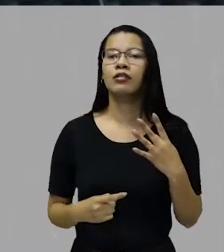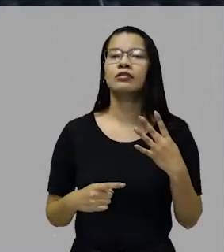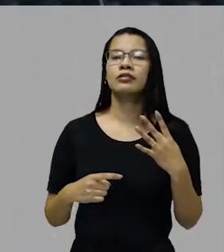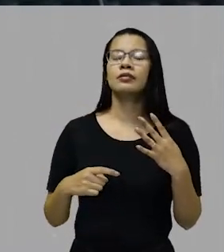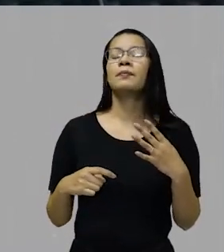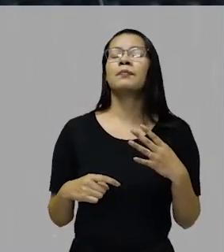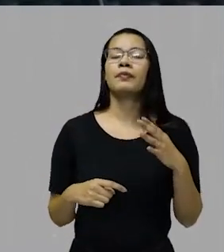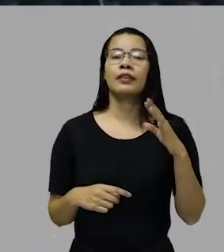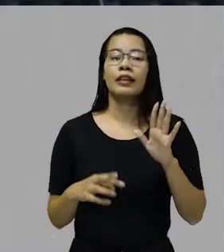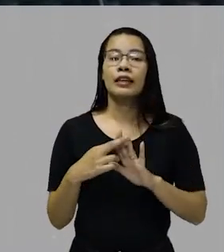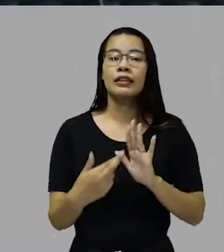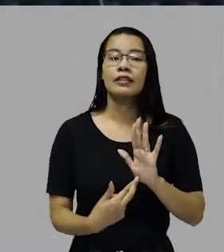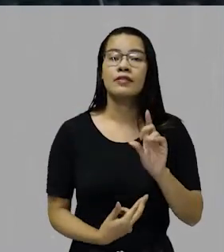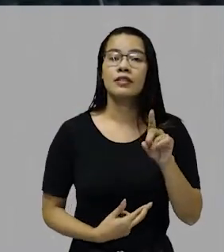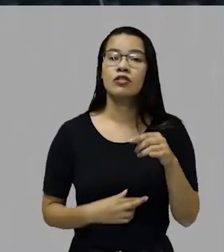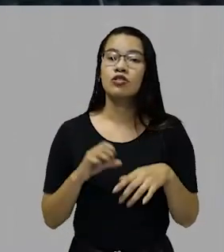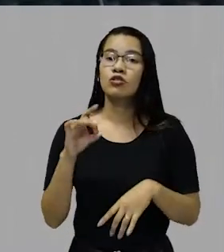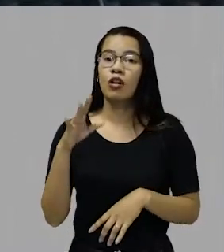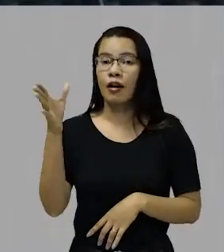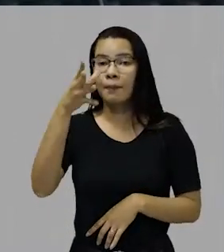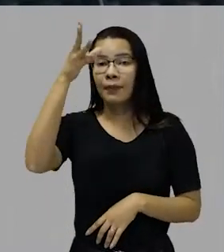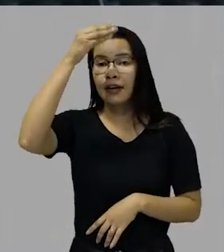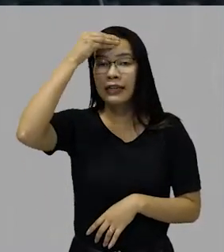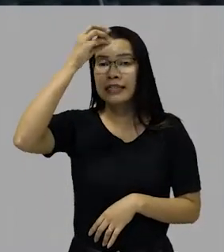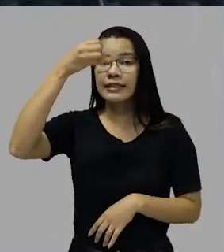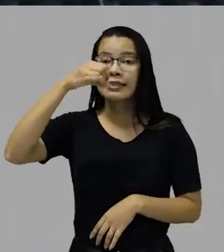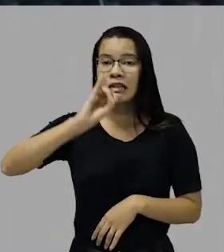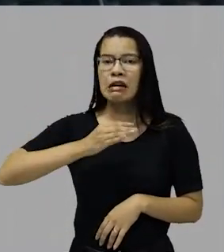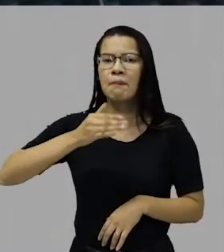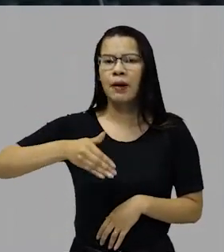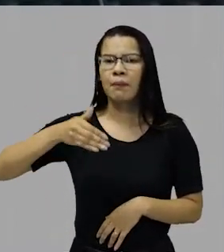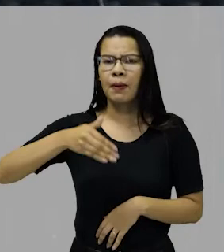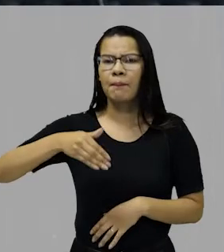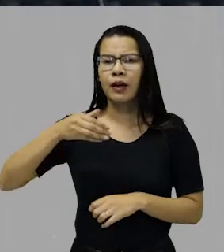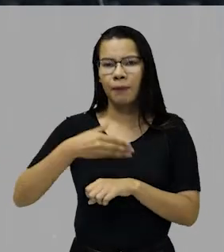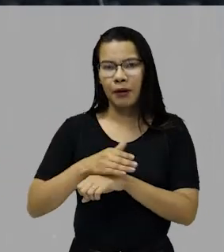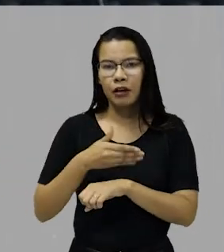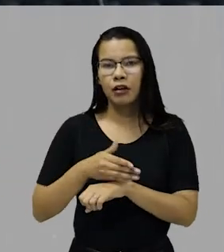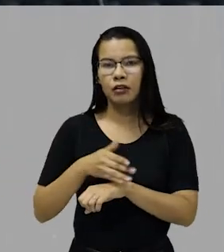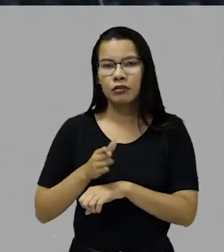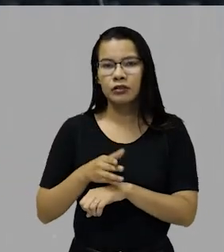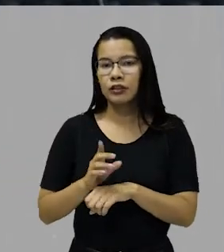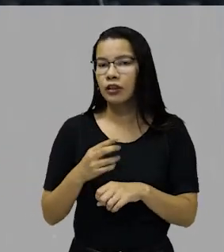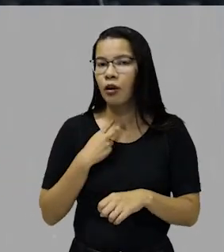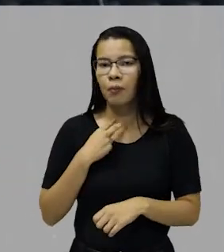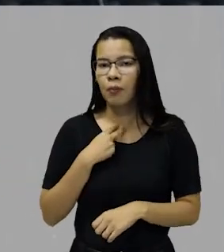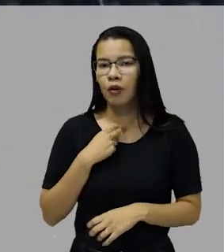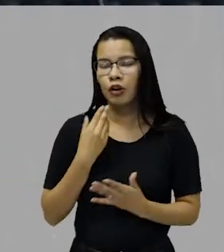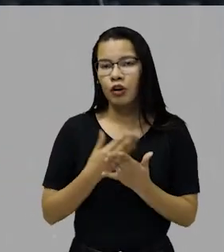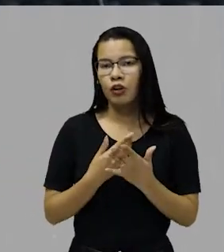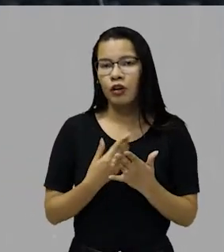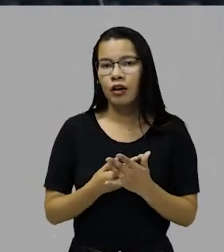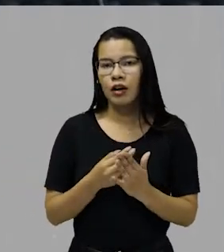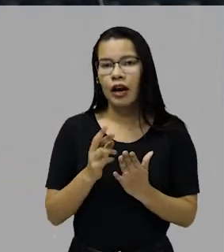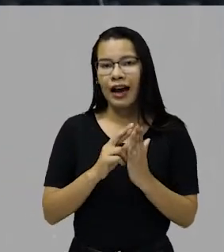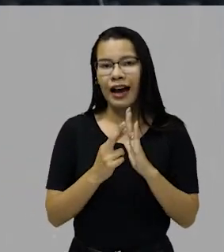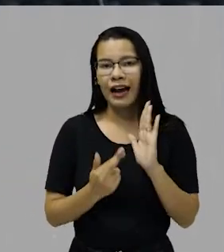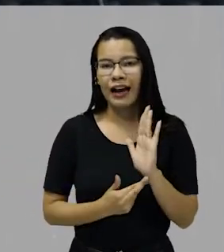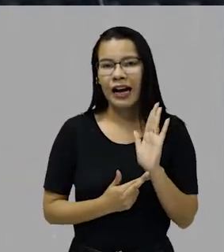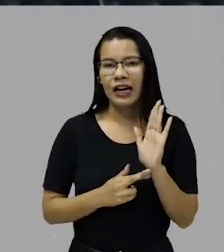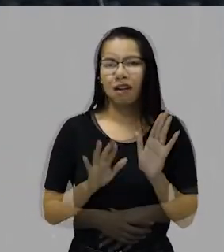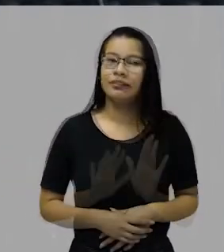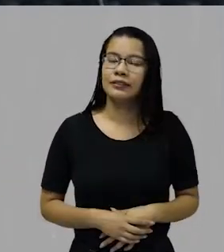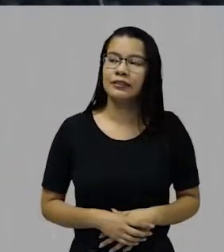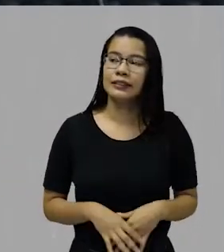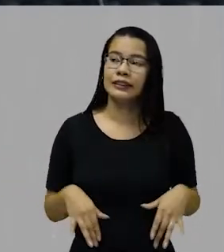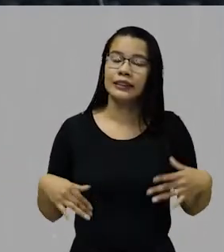vai memorizar se você ficar exercitando. Não adianta tentar estudar regras isoladamente. Tem que fazer isso atrelado à leitura dentro de um contexto,